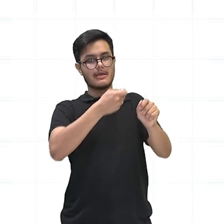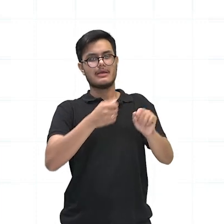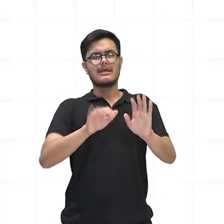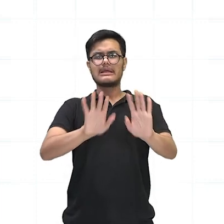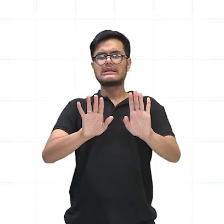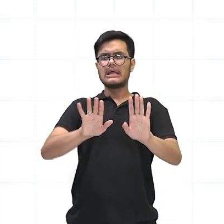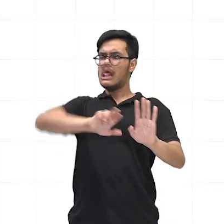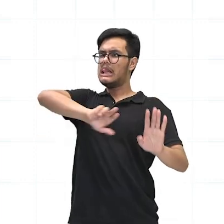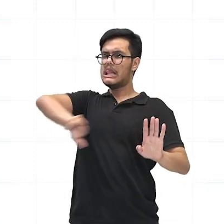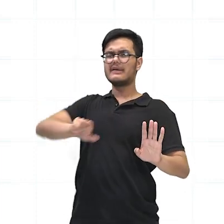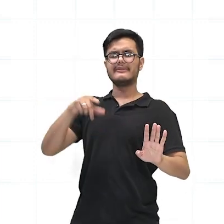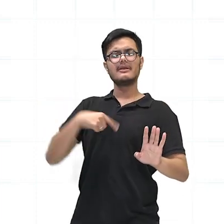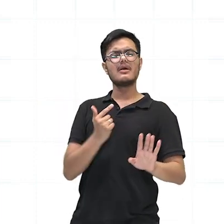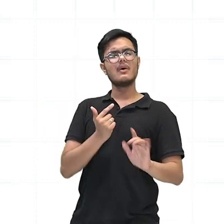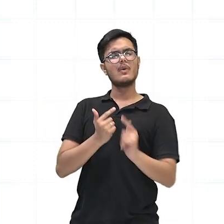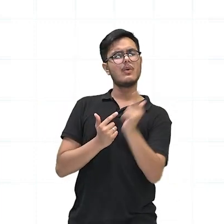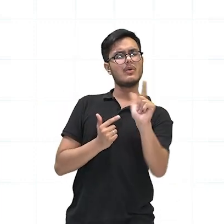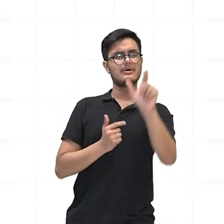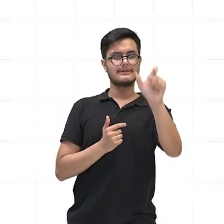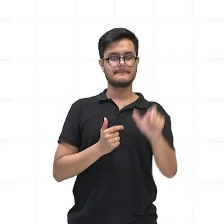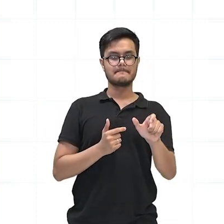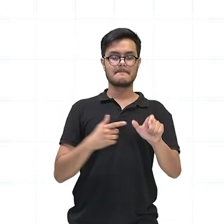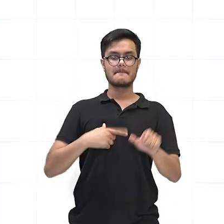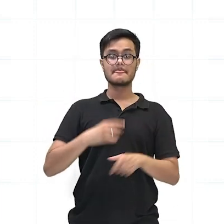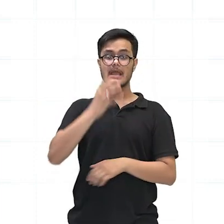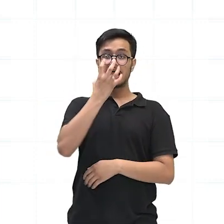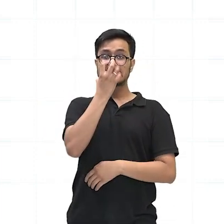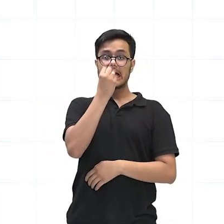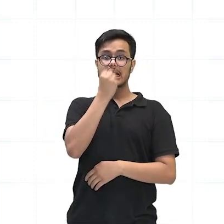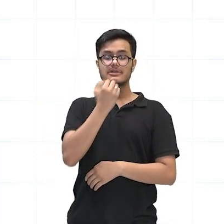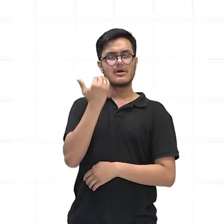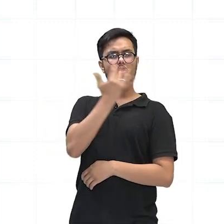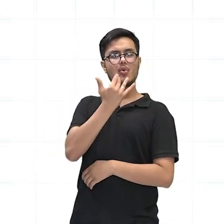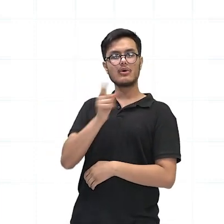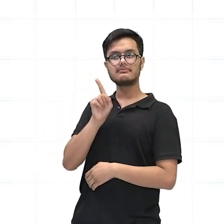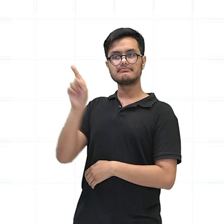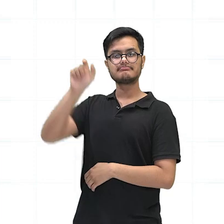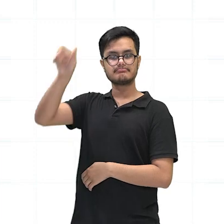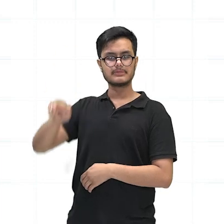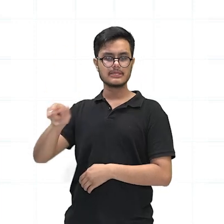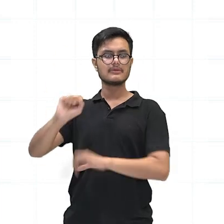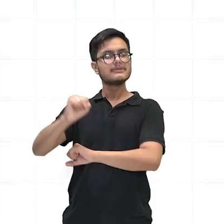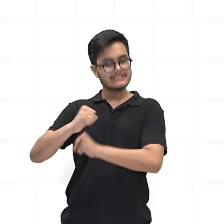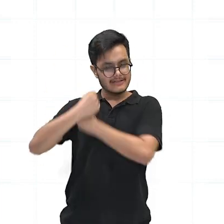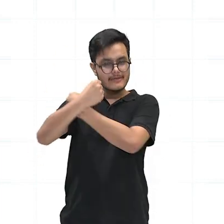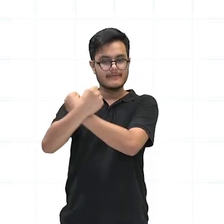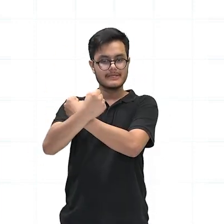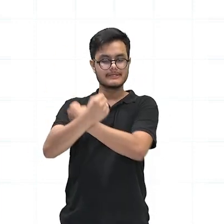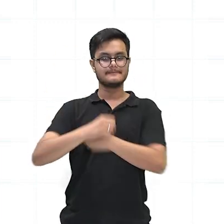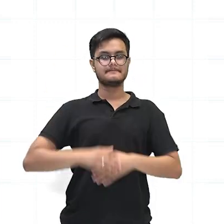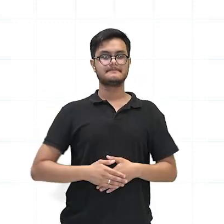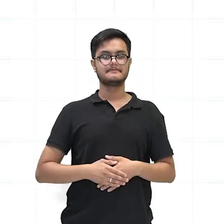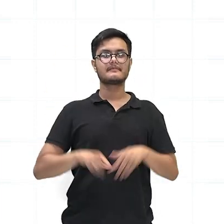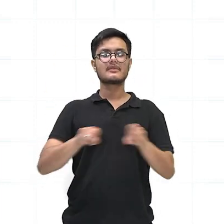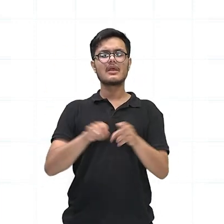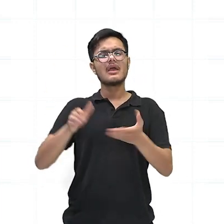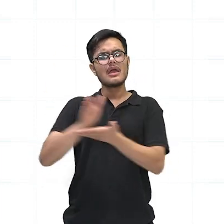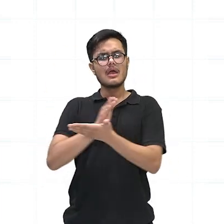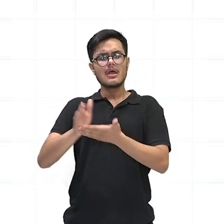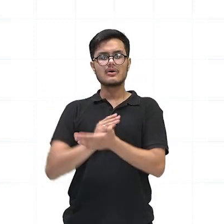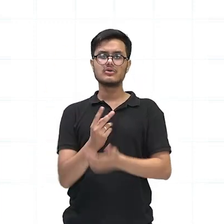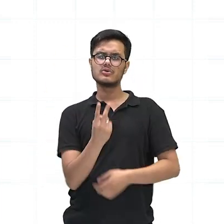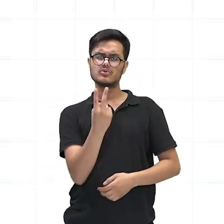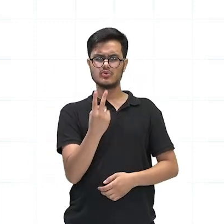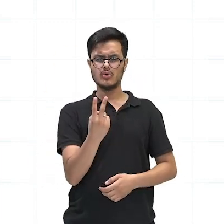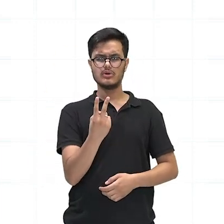não rebatedor. Em laranja, nós temos aí a galera da defesa e observem que próximo a um dos rebatedores nós